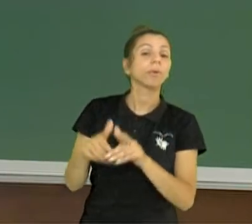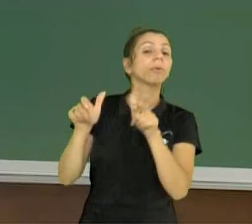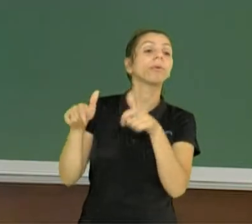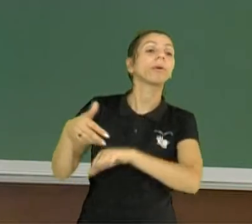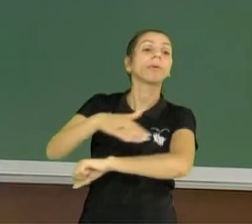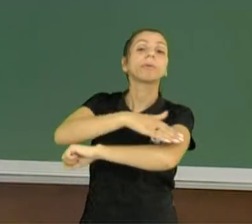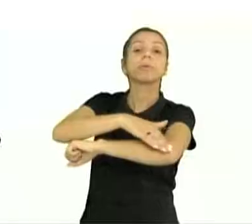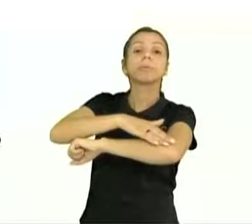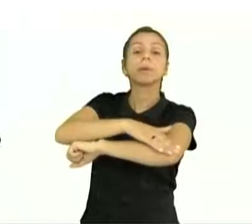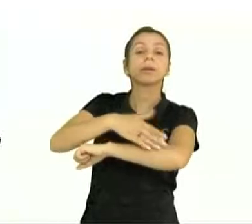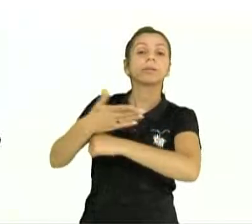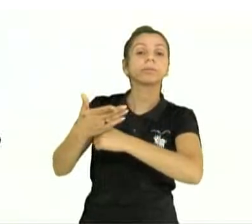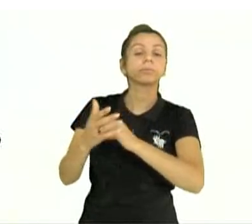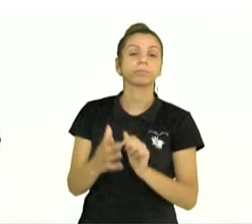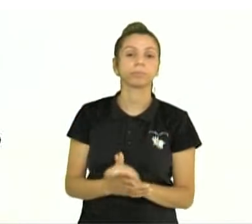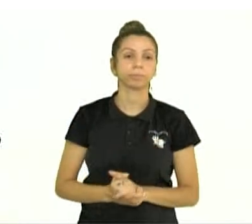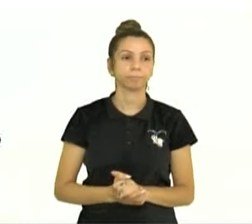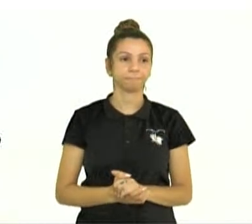é essa?